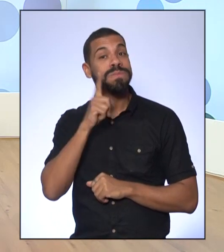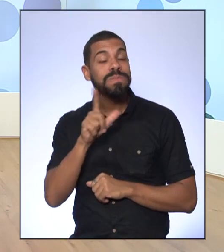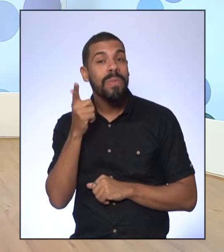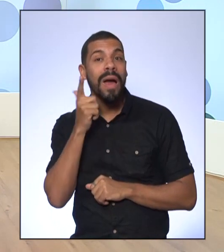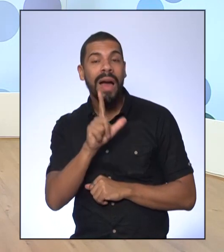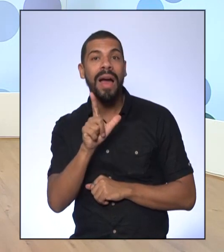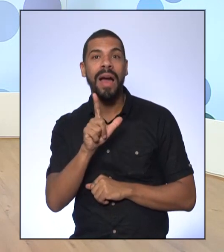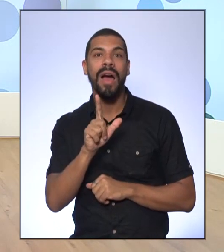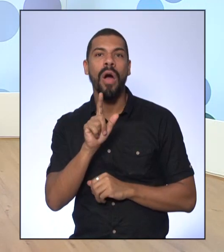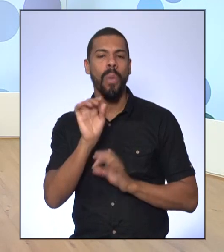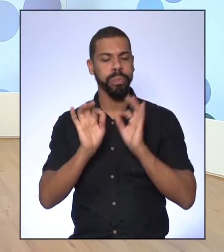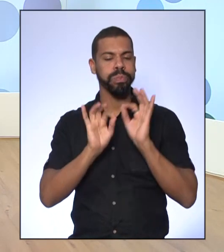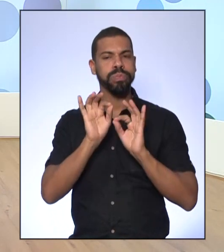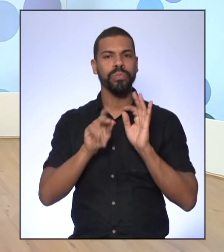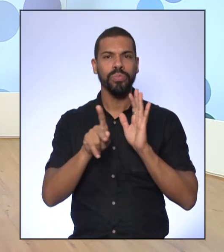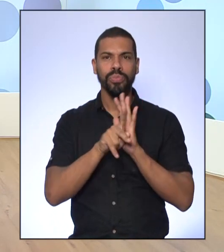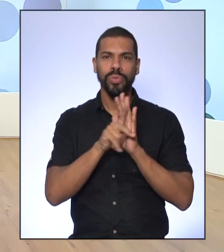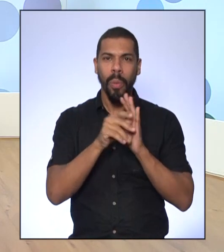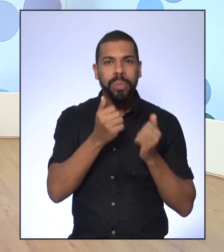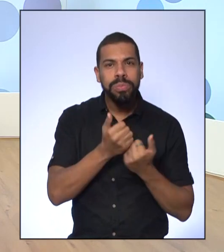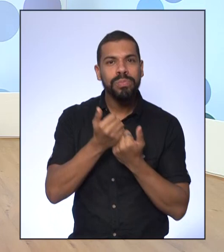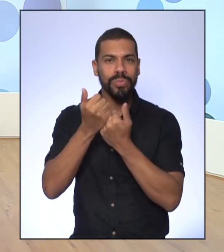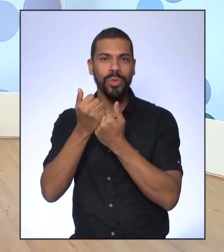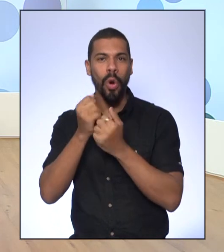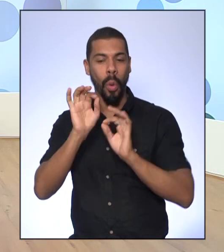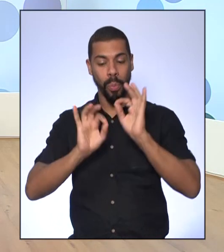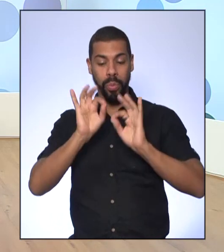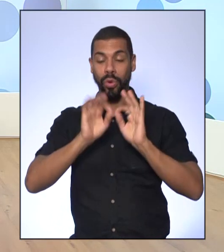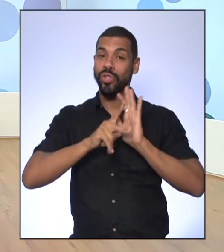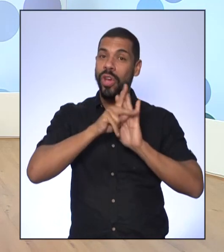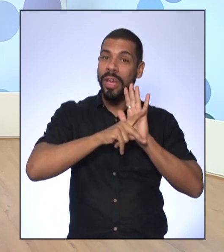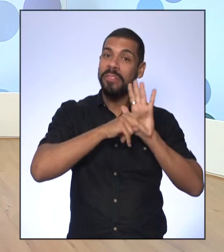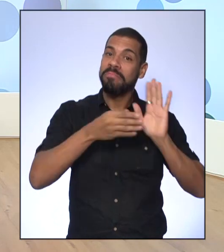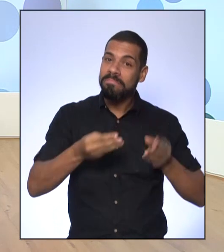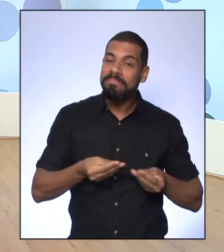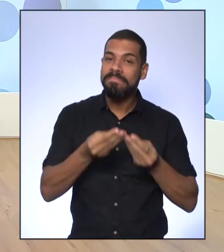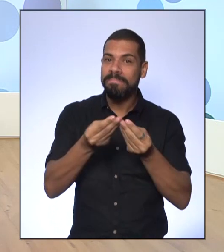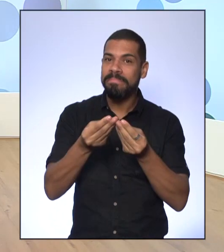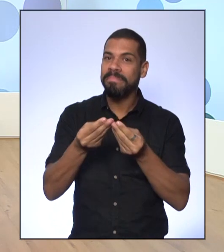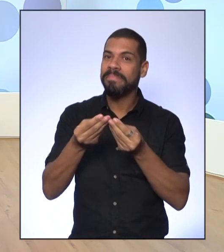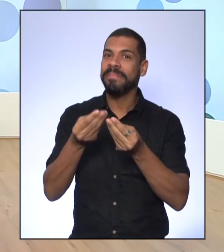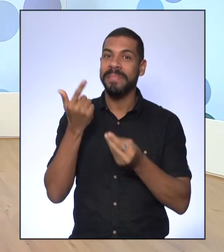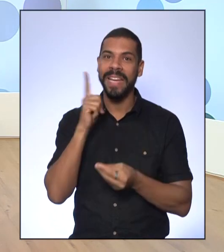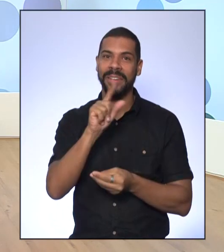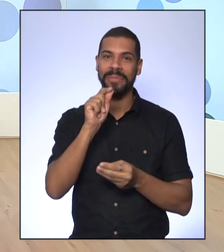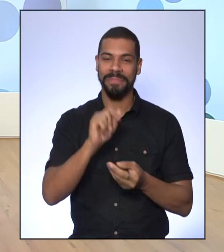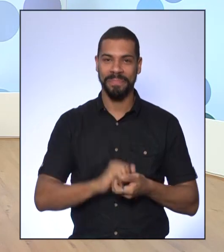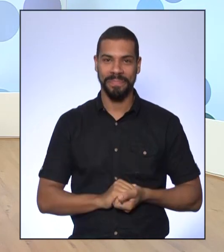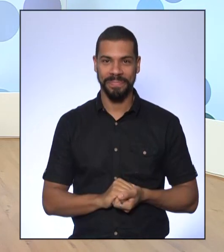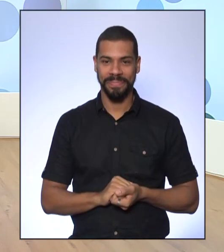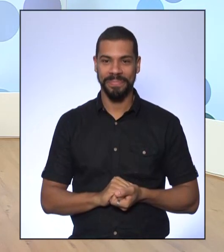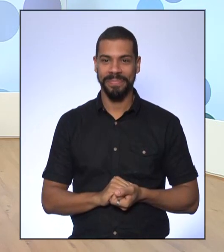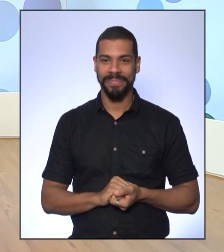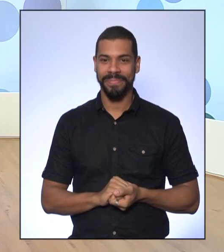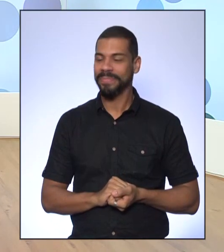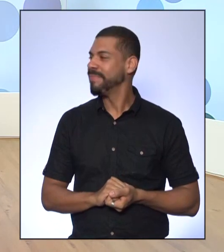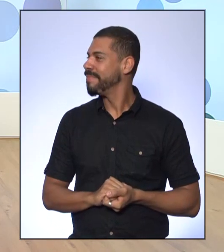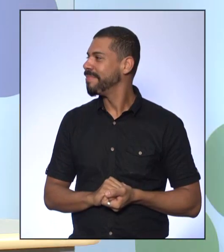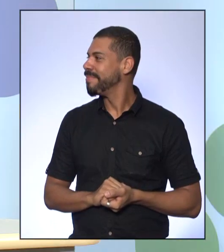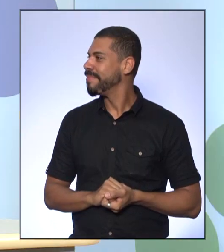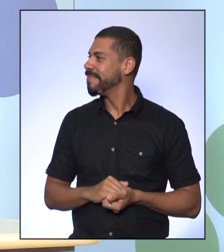lógico, não é ganhar alguma coisa, mas o projeto dela foi contemplado. Você quer falar um pouquinho do projeto, Uriel? Eu